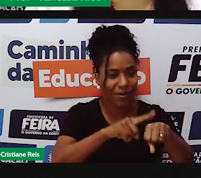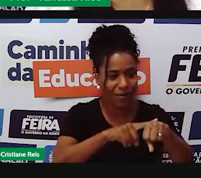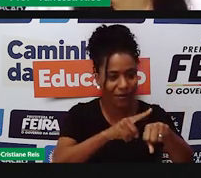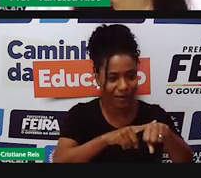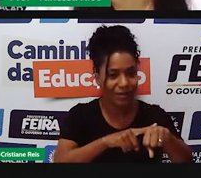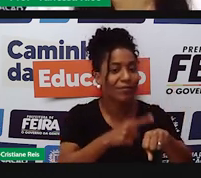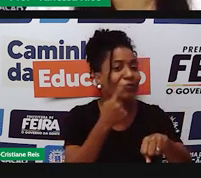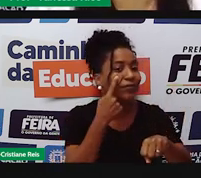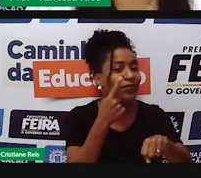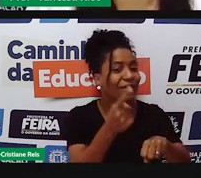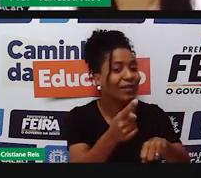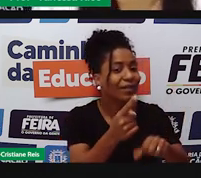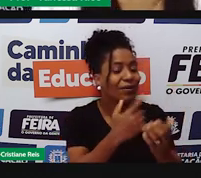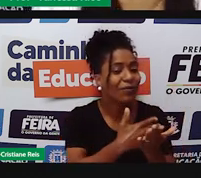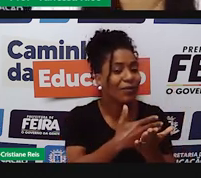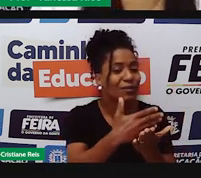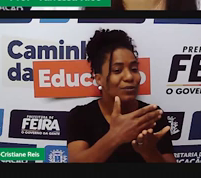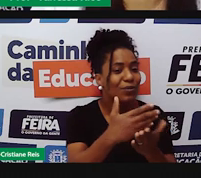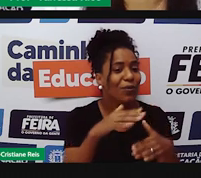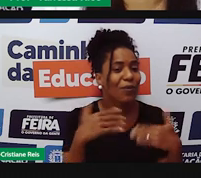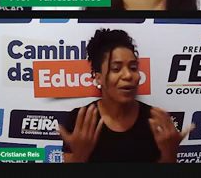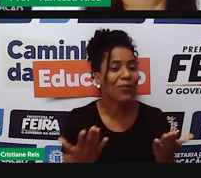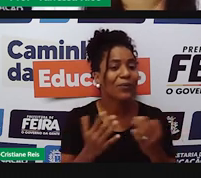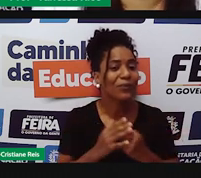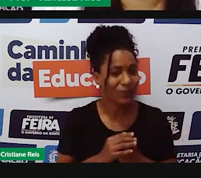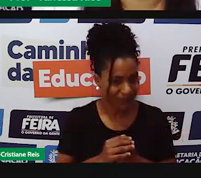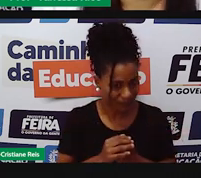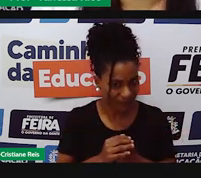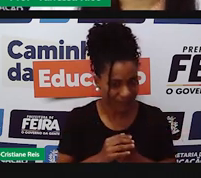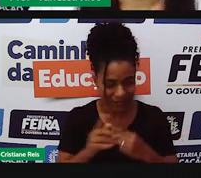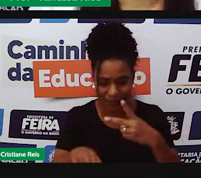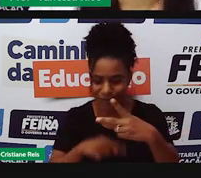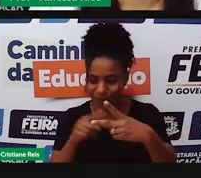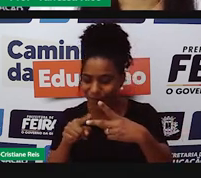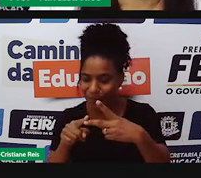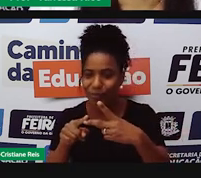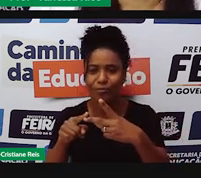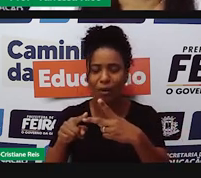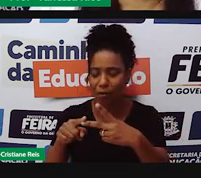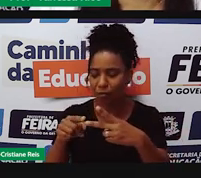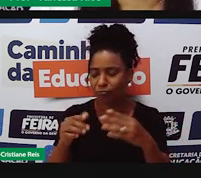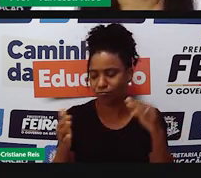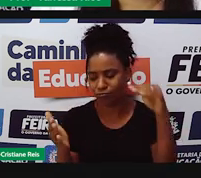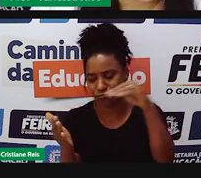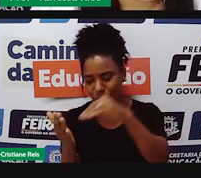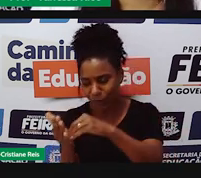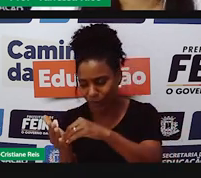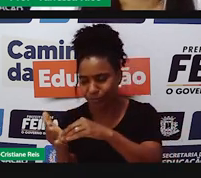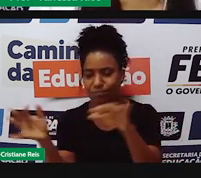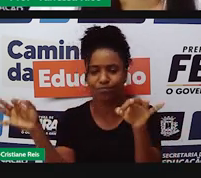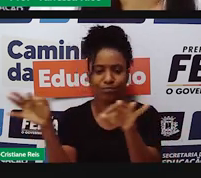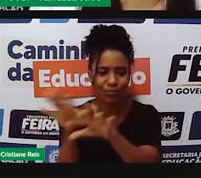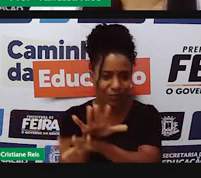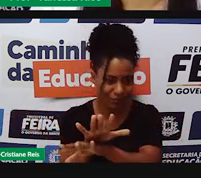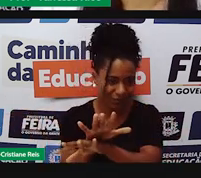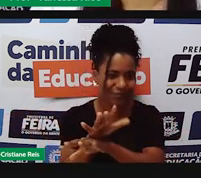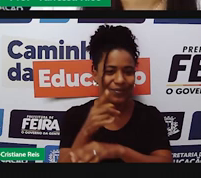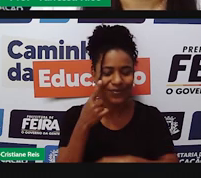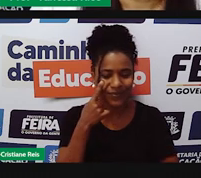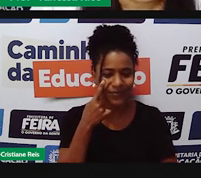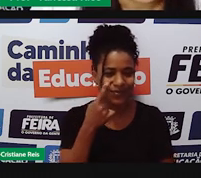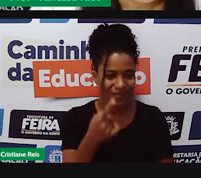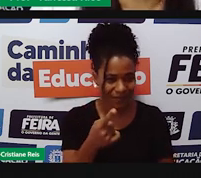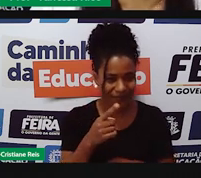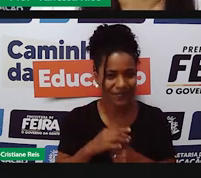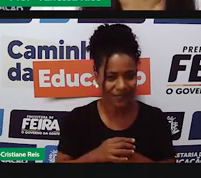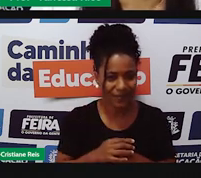segundo relógio corresponde ao horário que ela terminou a exposição. Ela foi aí num horário indicado, mas ela também não